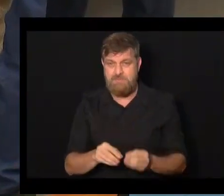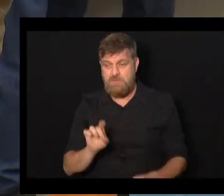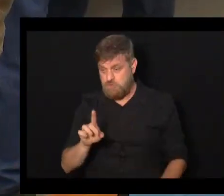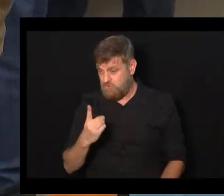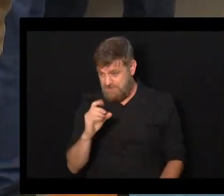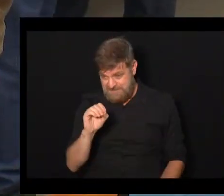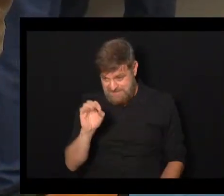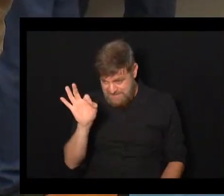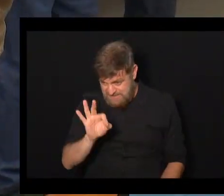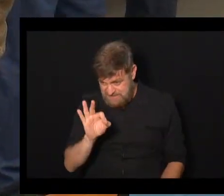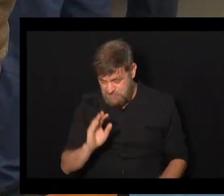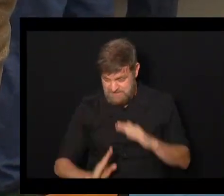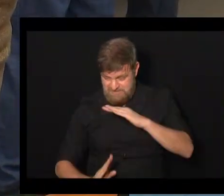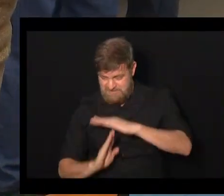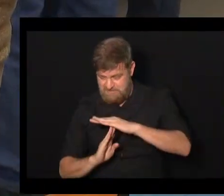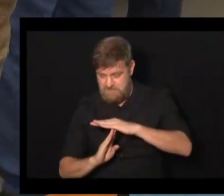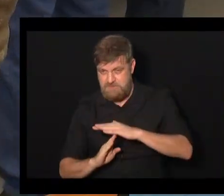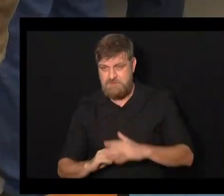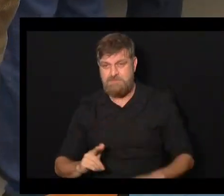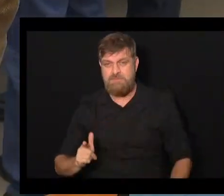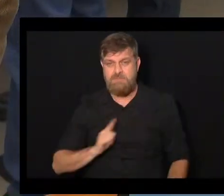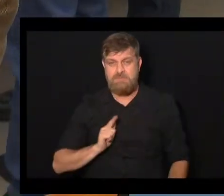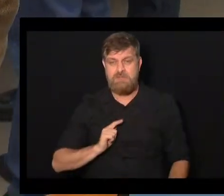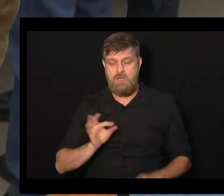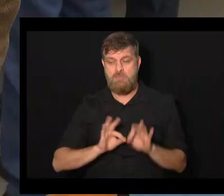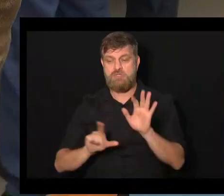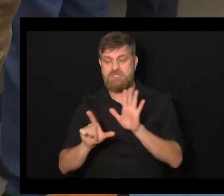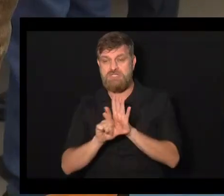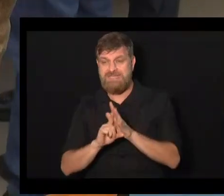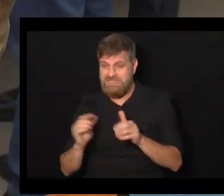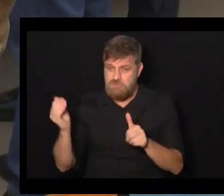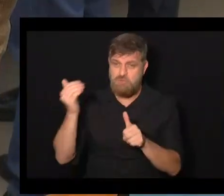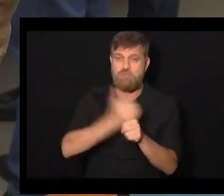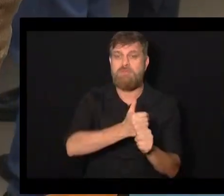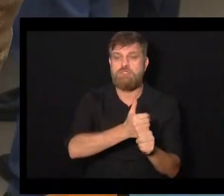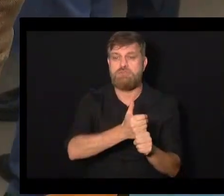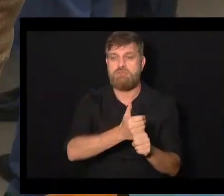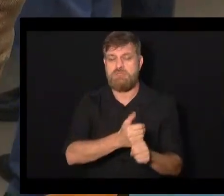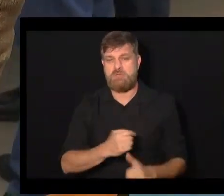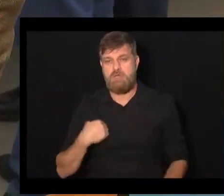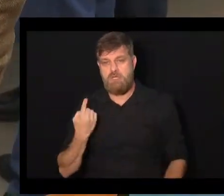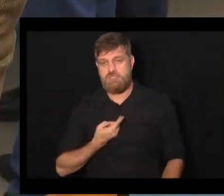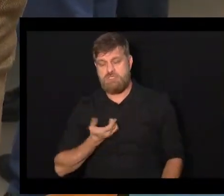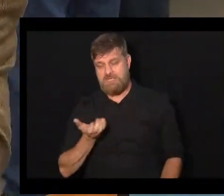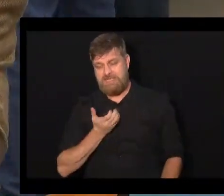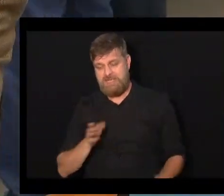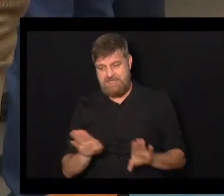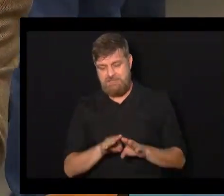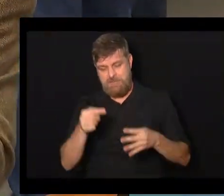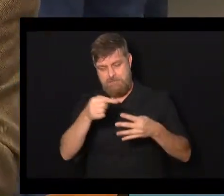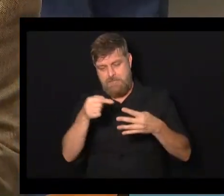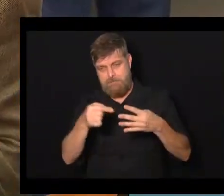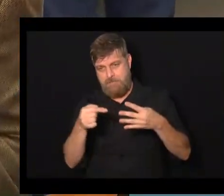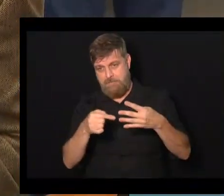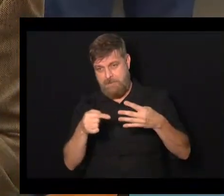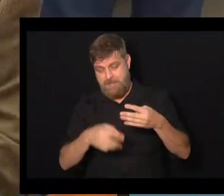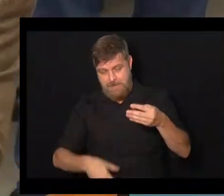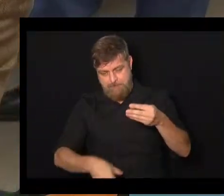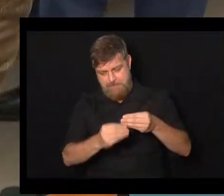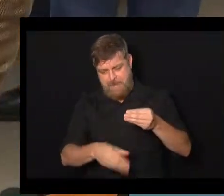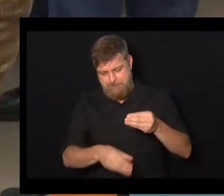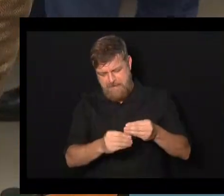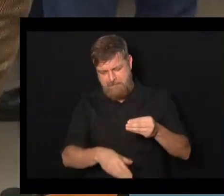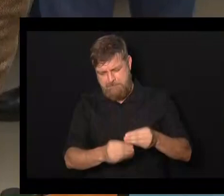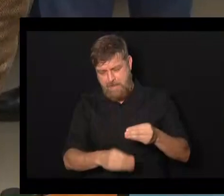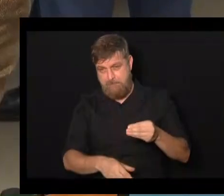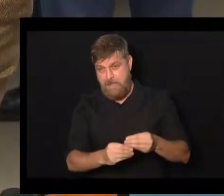gente fez. Eu estou tratando de um substitutivo total, onde nós vamos trazer outros itens que vão ser incorporados ao